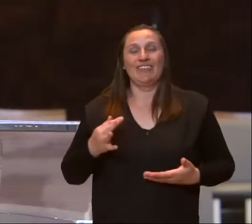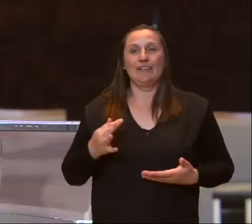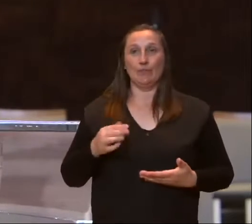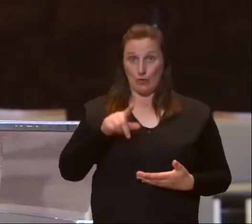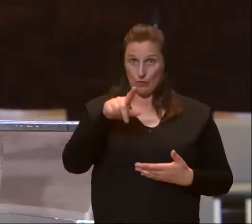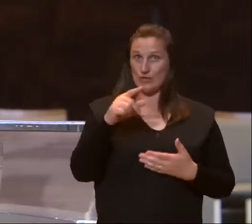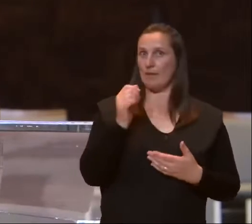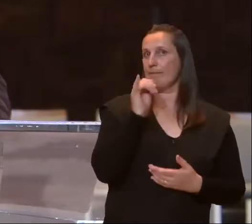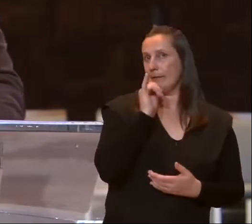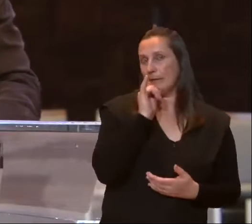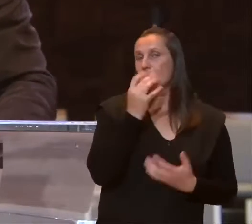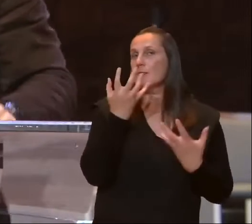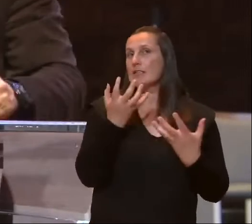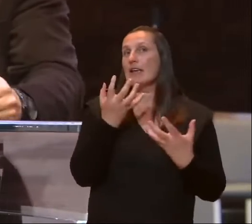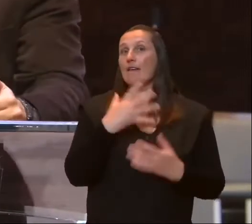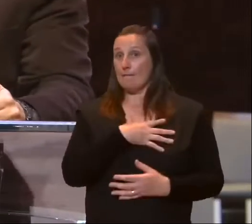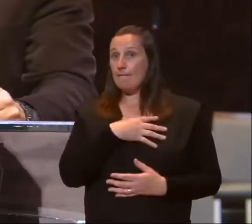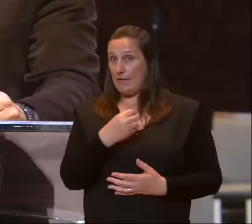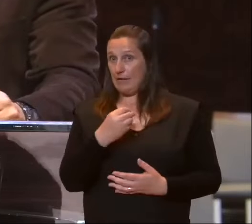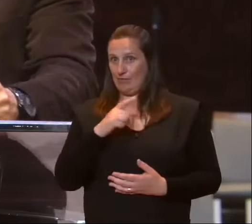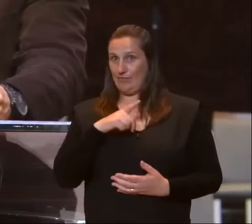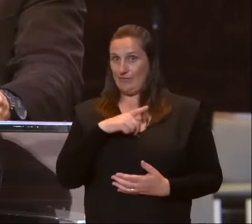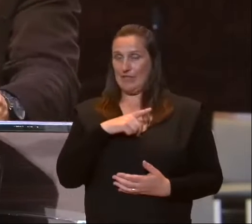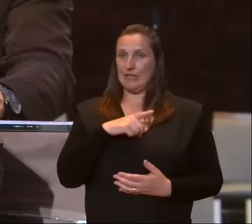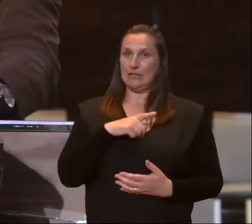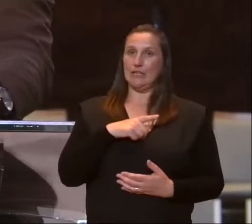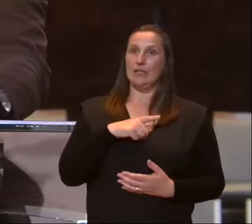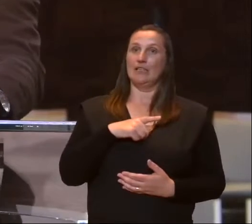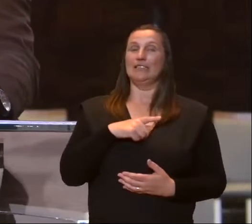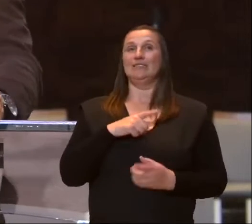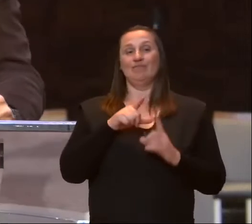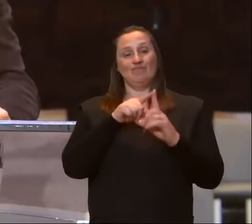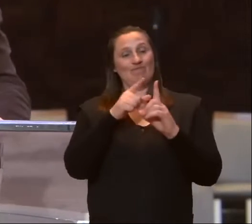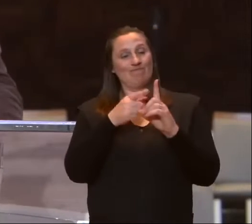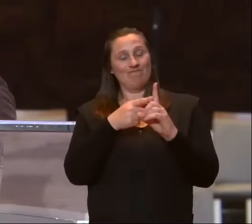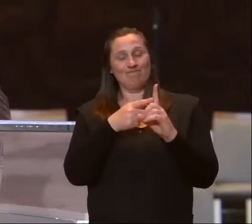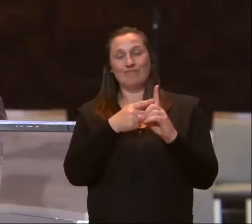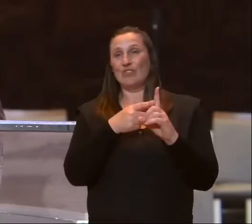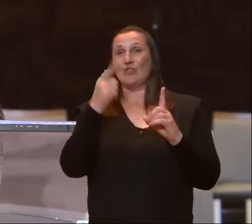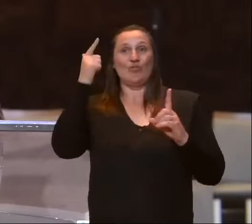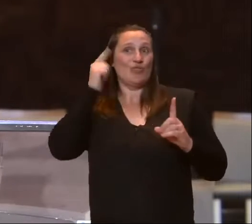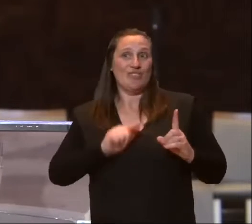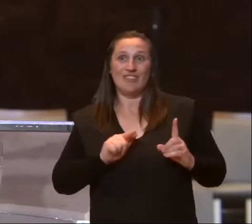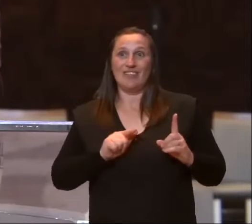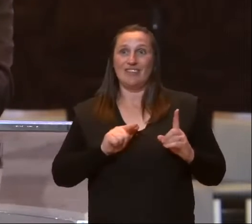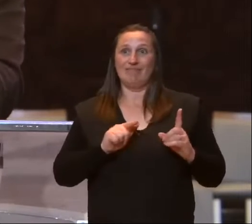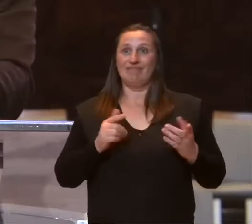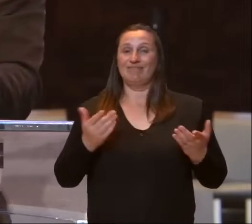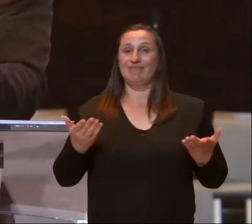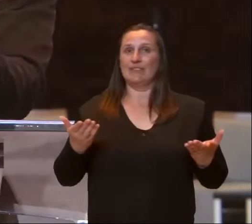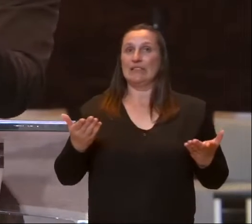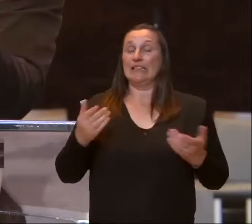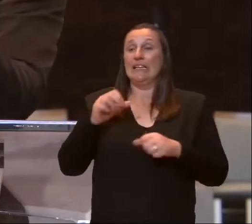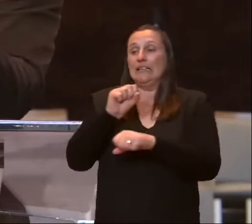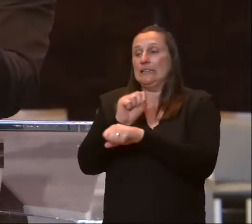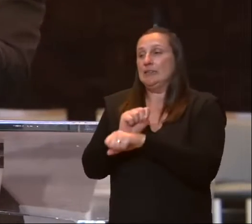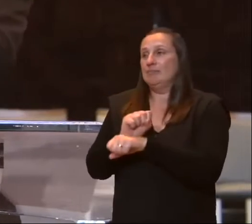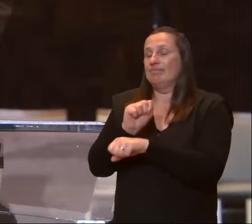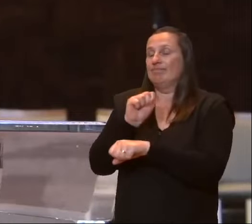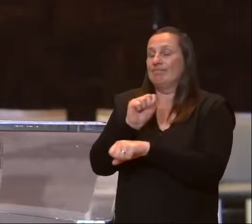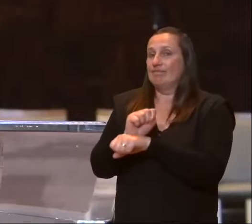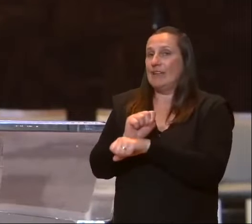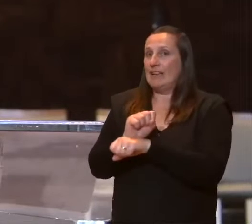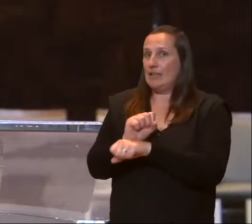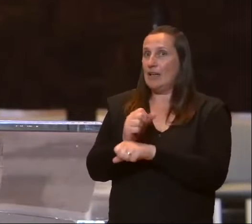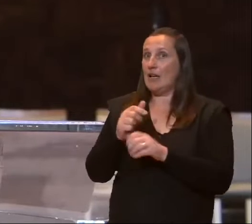filho, e aí tenta uma vez, outra, e de novo, e mais uma vez. E agora aquela espera que antes